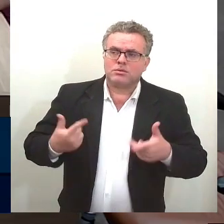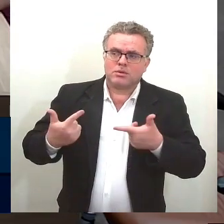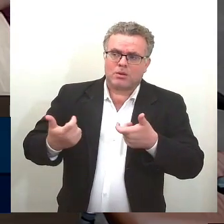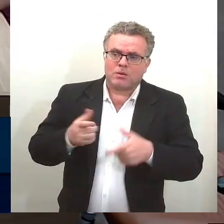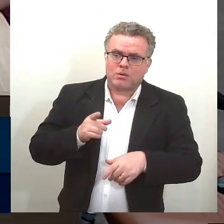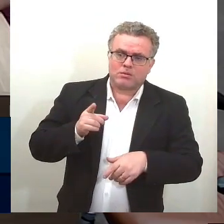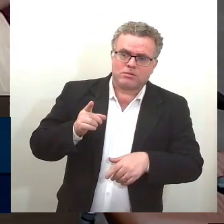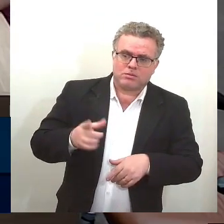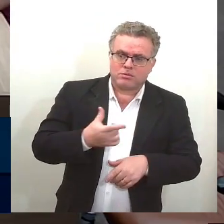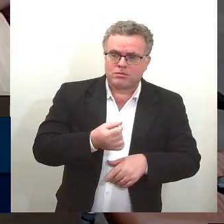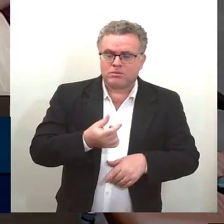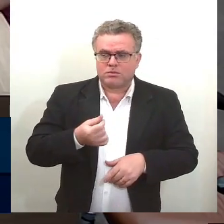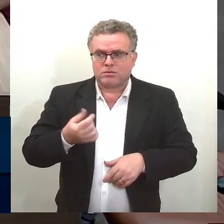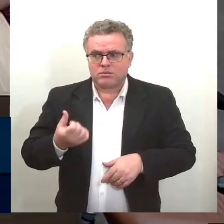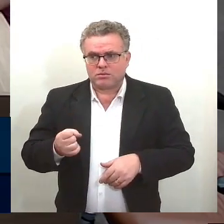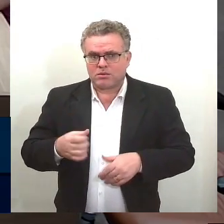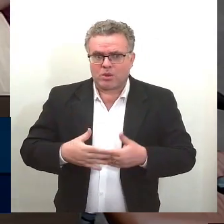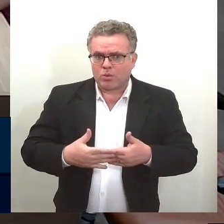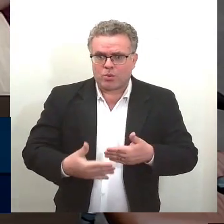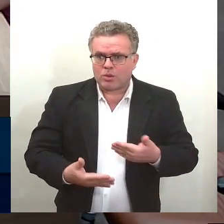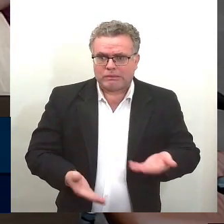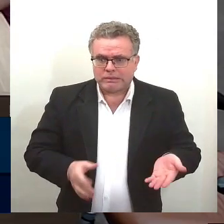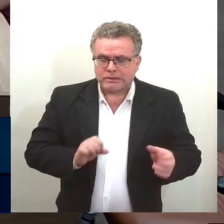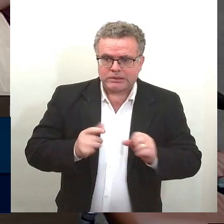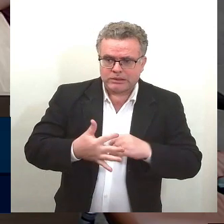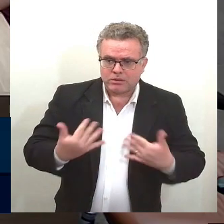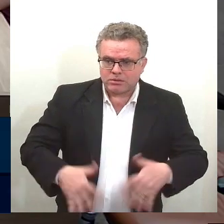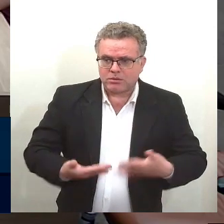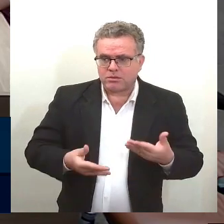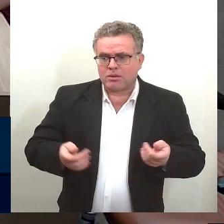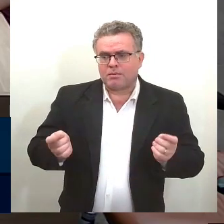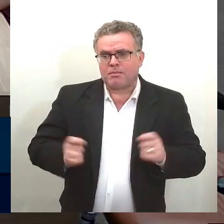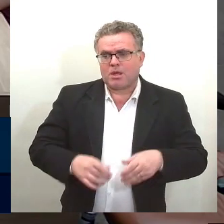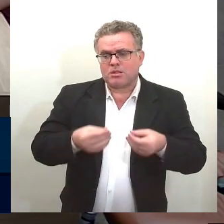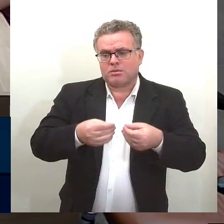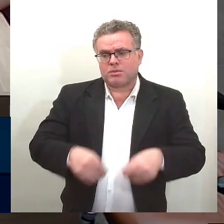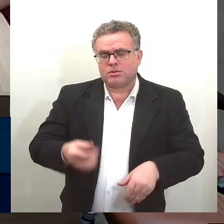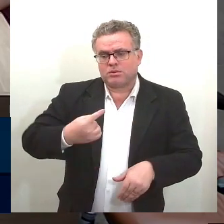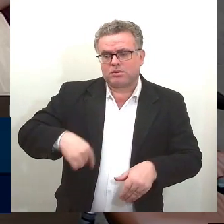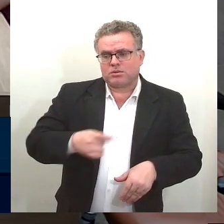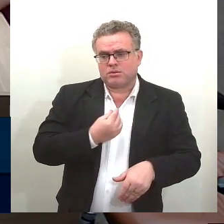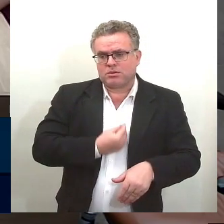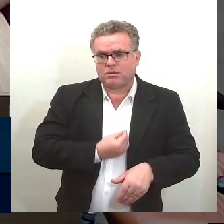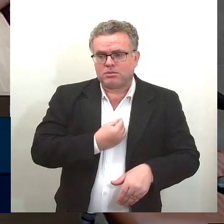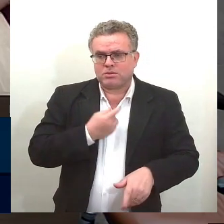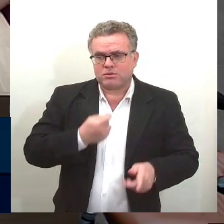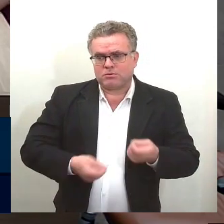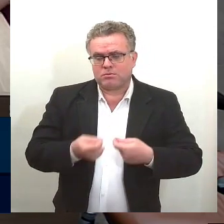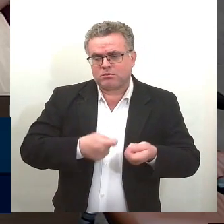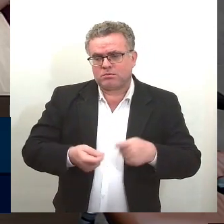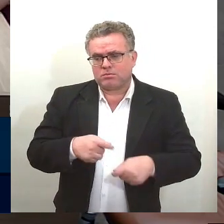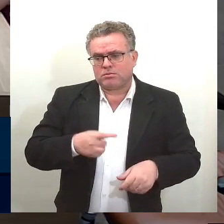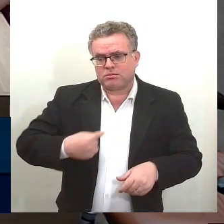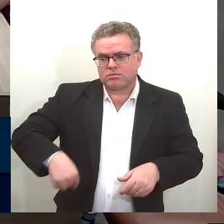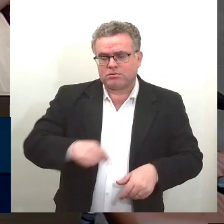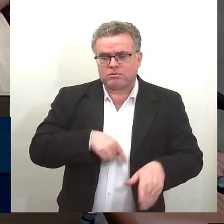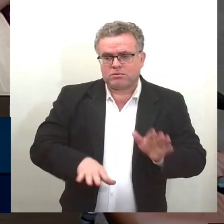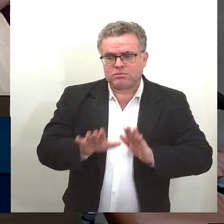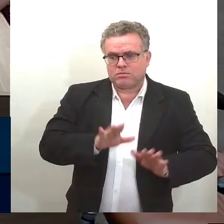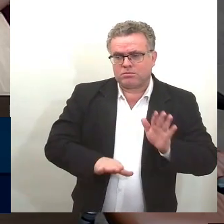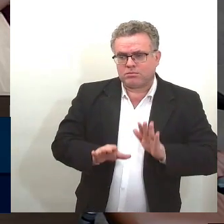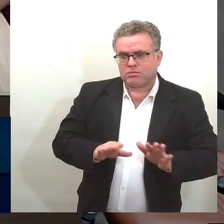pode prejudicar a nossa estabilidade econômica. Então, a gente tem que ter muita cautela. Mas o governador tem